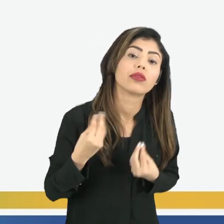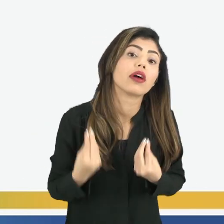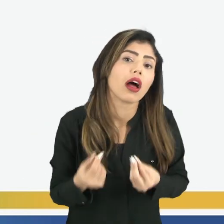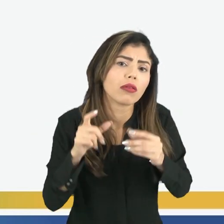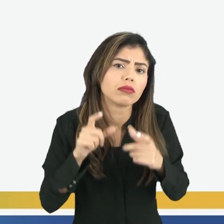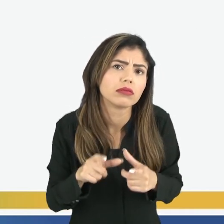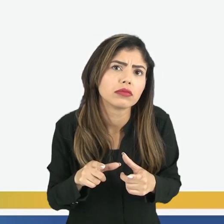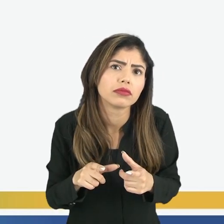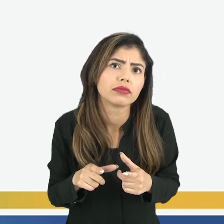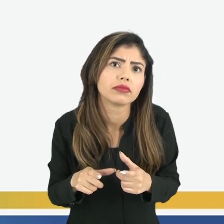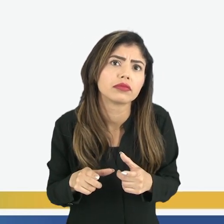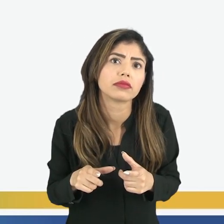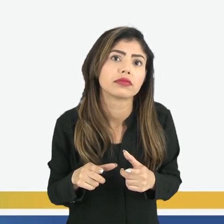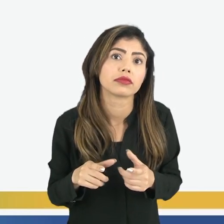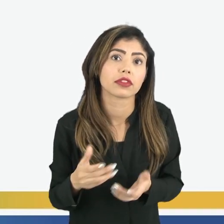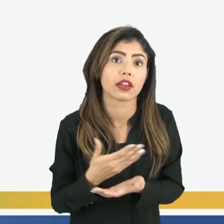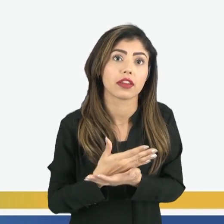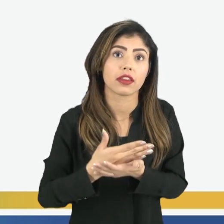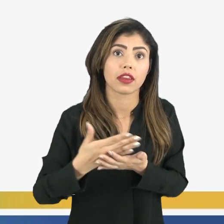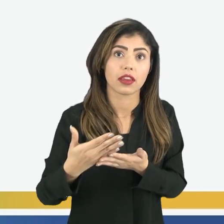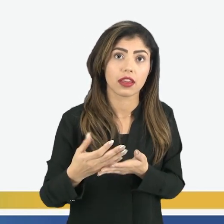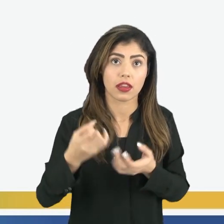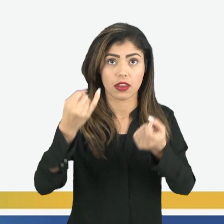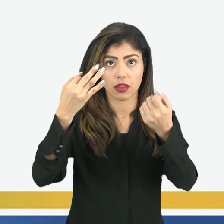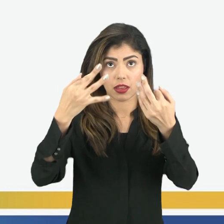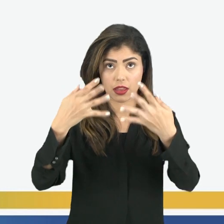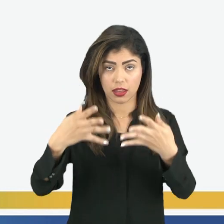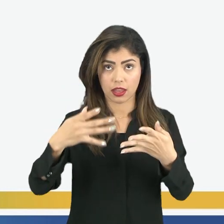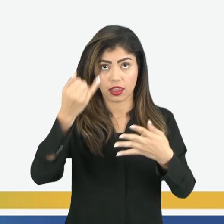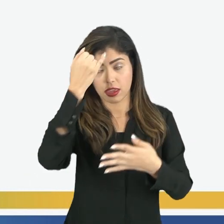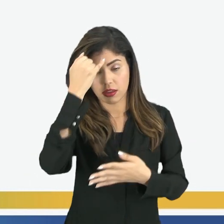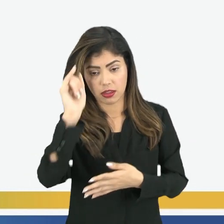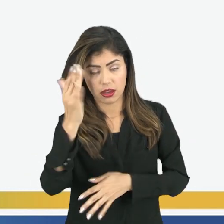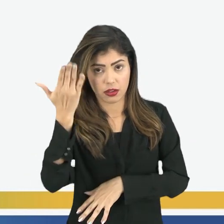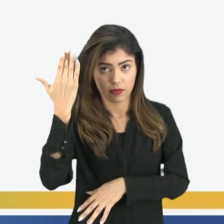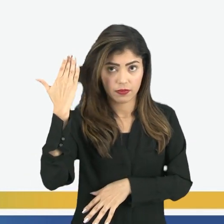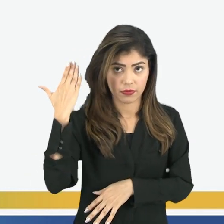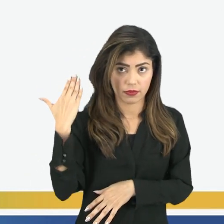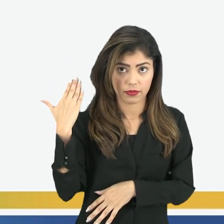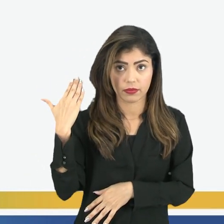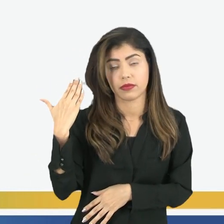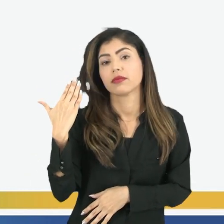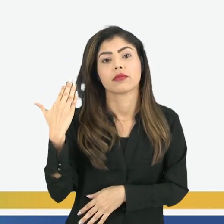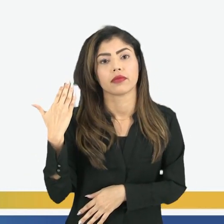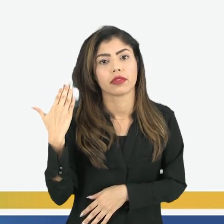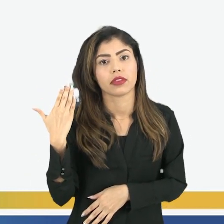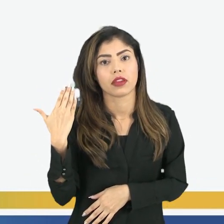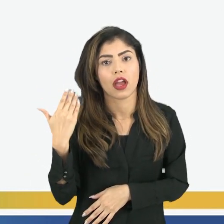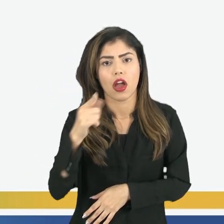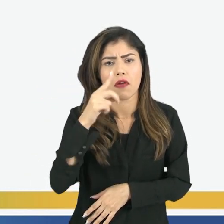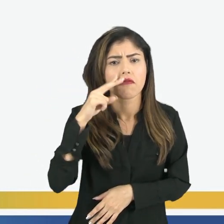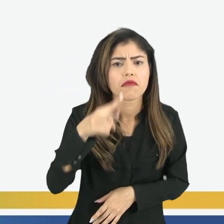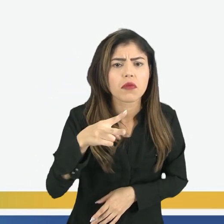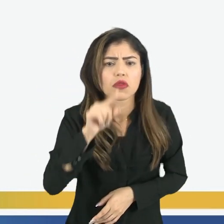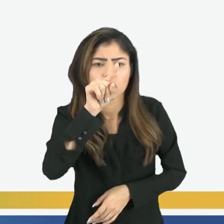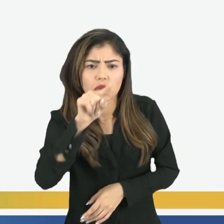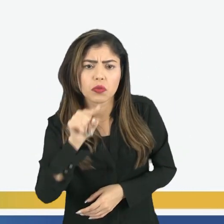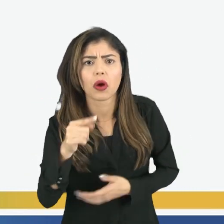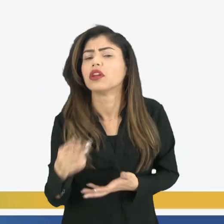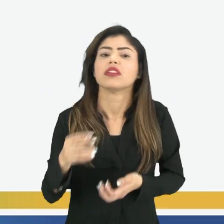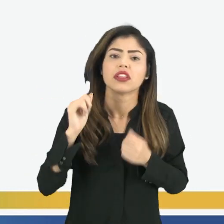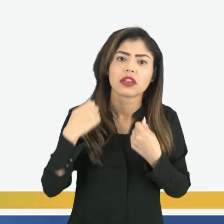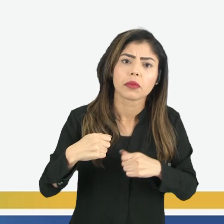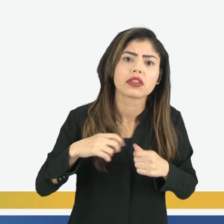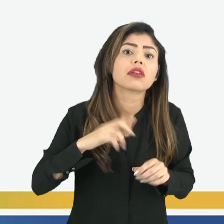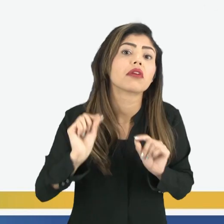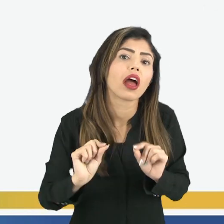aonde? Olha só, inicia uma explicação para a ideia anterior. Então, nós vemos aí que o sinal de 2 pontos, ele serviu